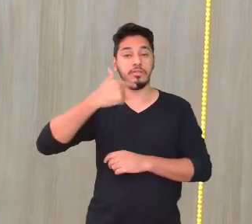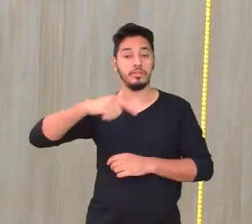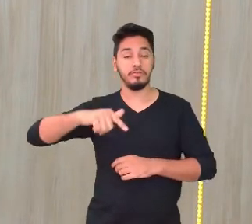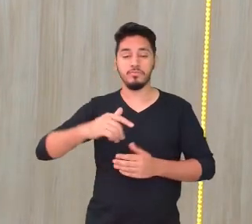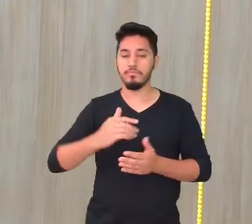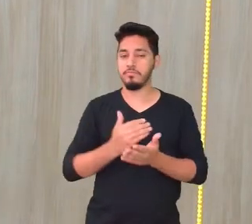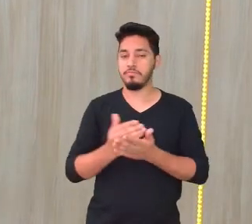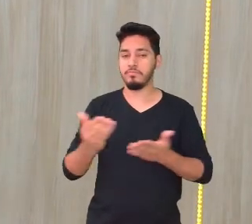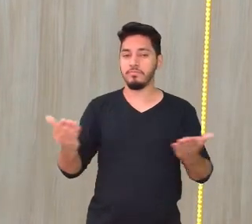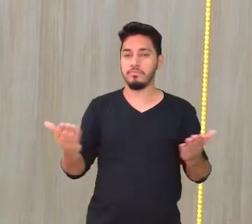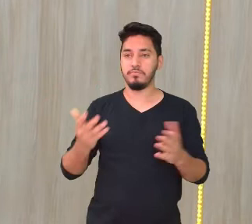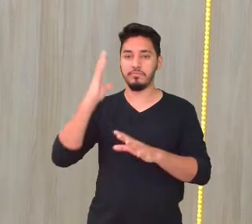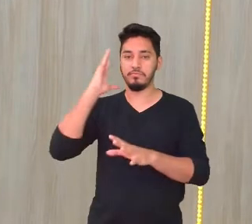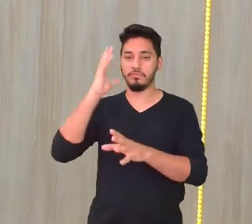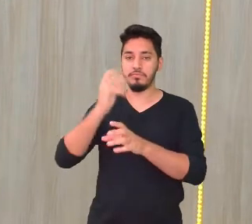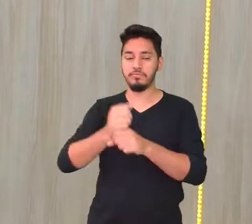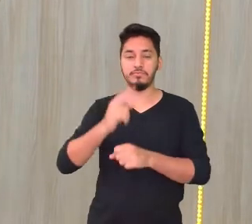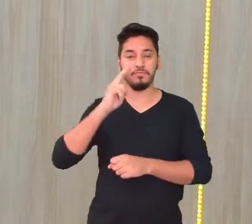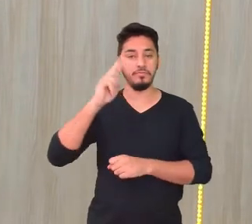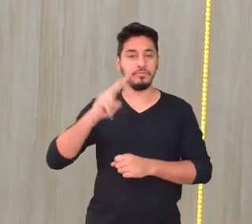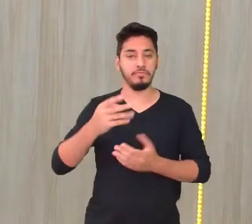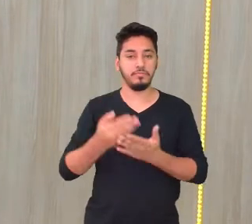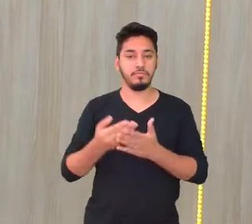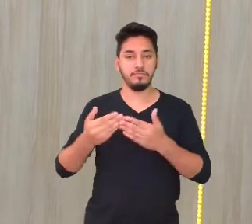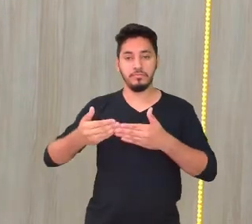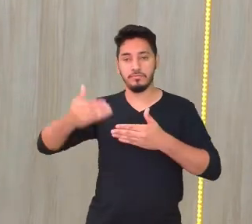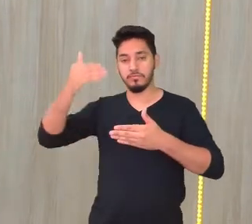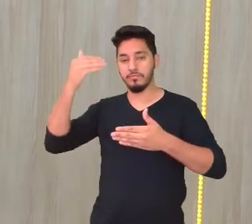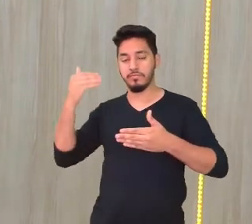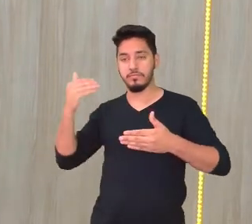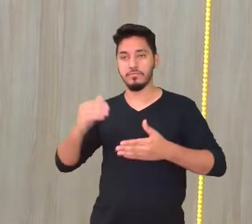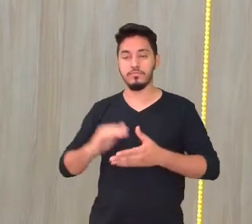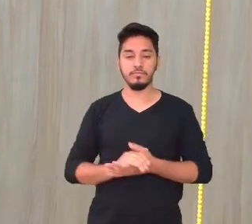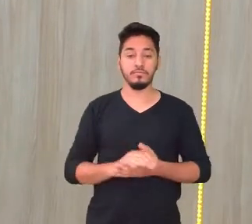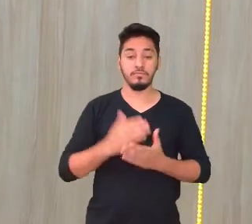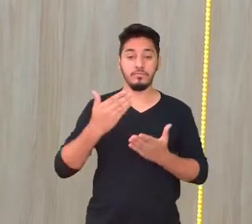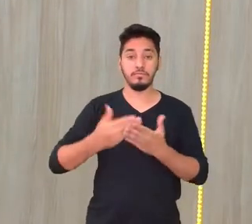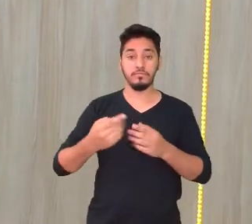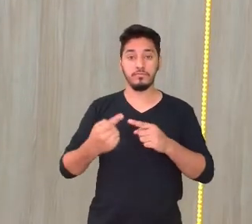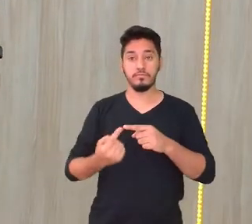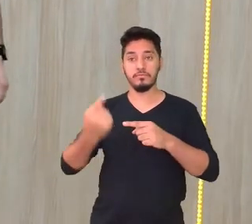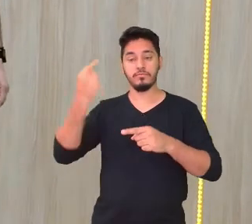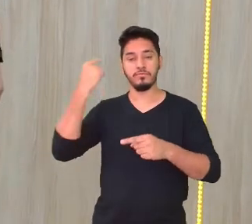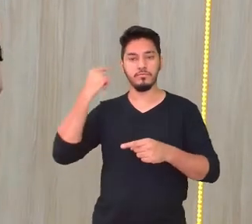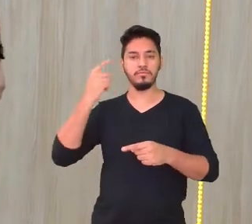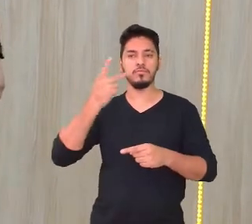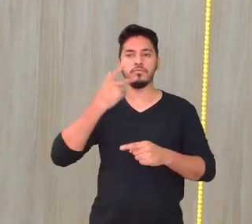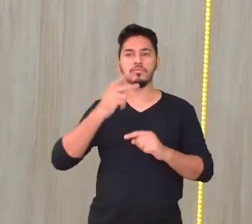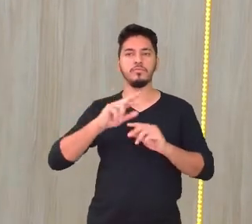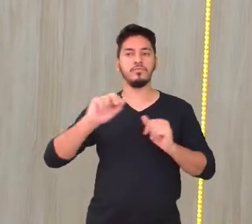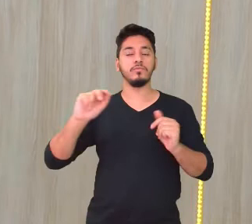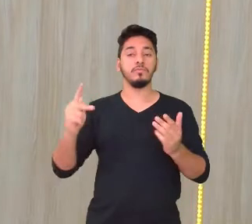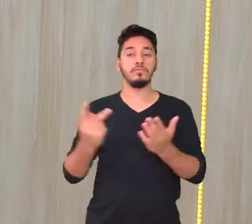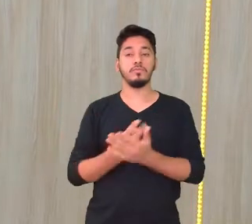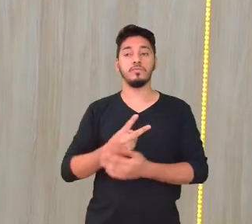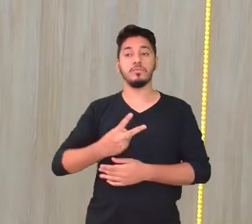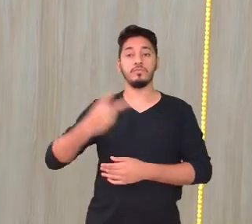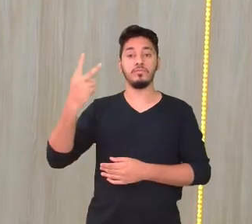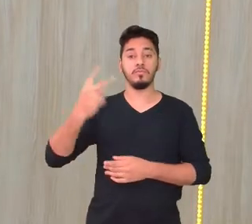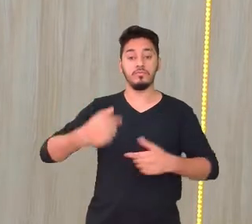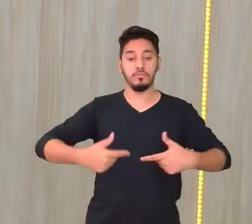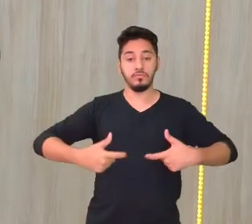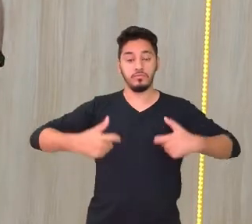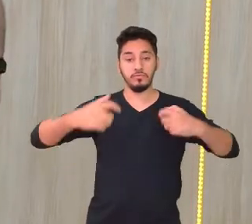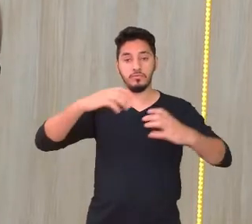começar revisando o que a gente viu na aula anterior. Veja, na aula anterior a gente trabalhou as causas da Segunda Guerra